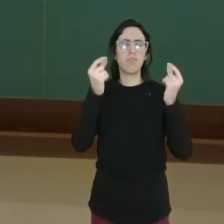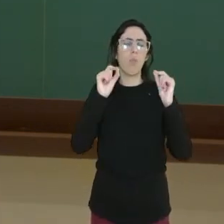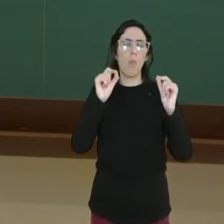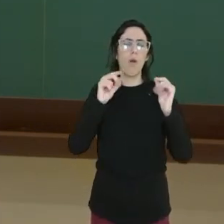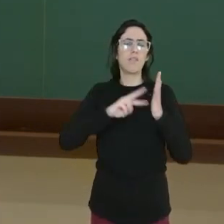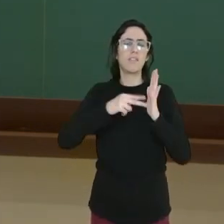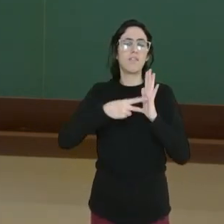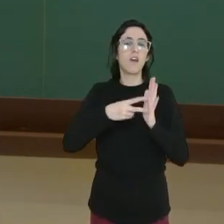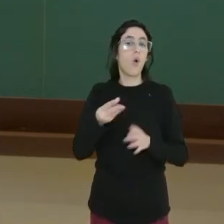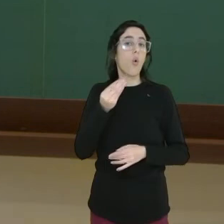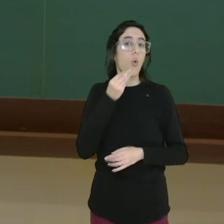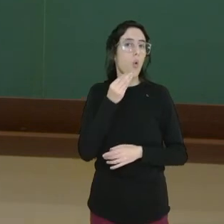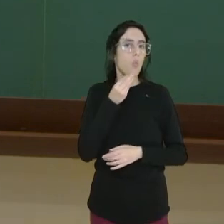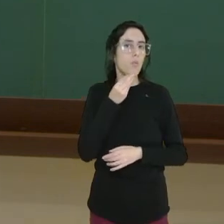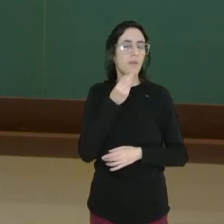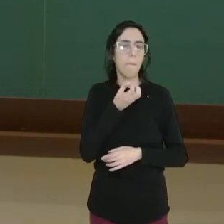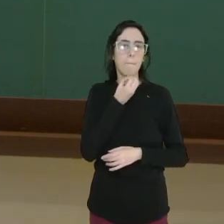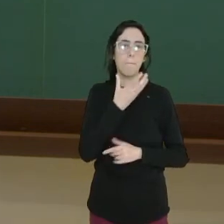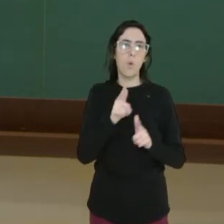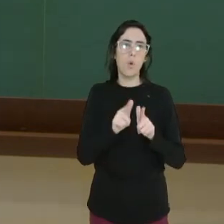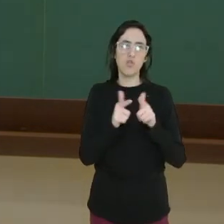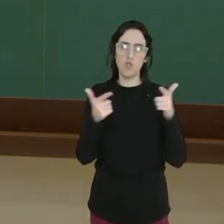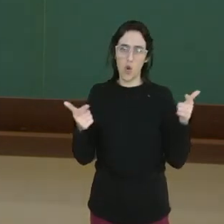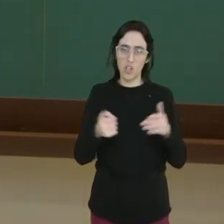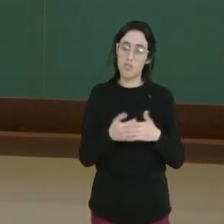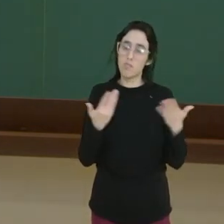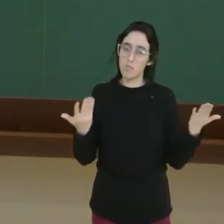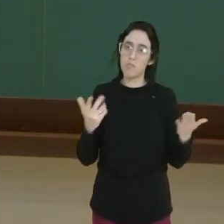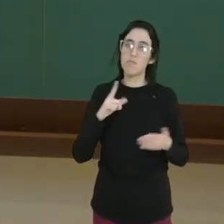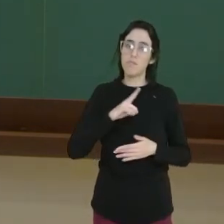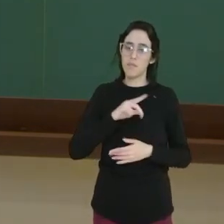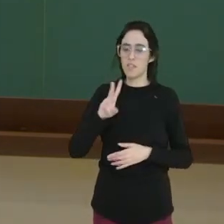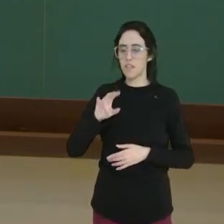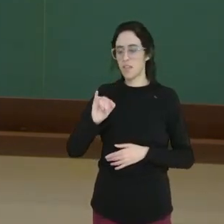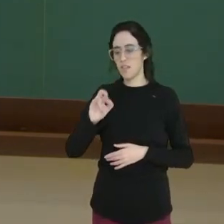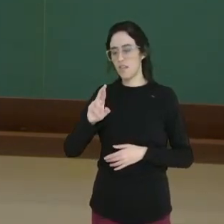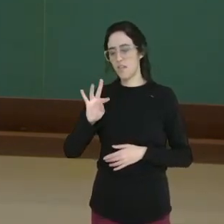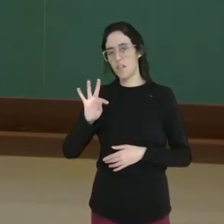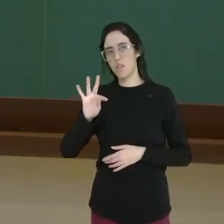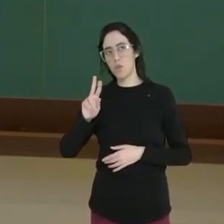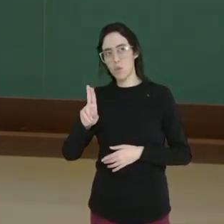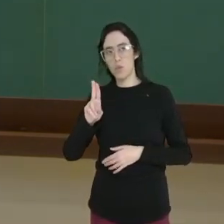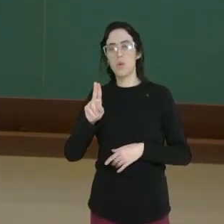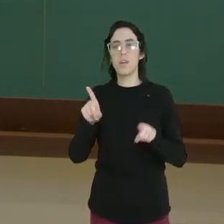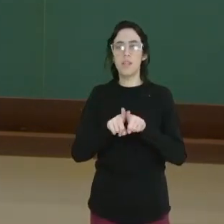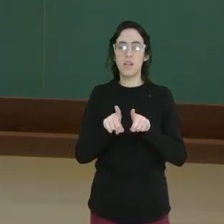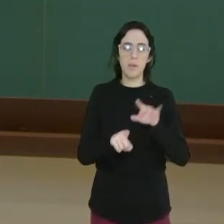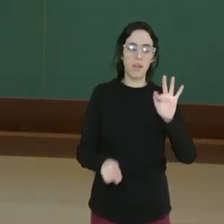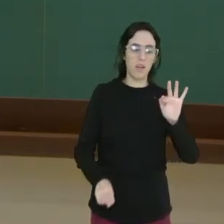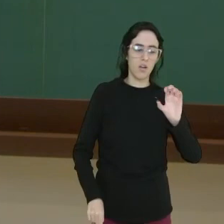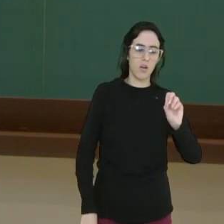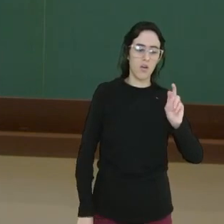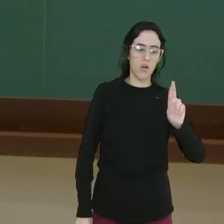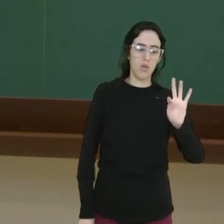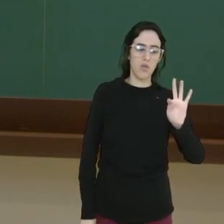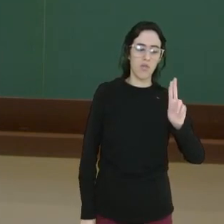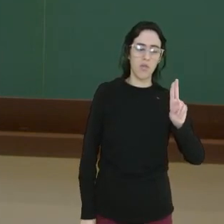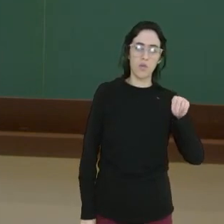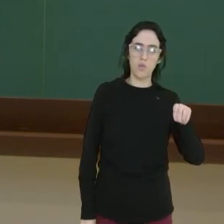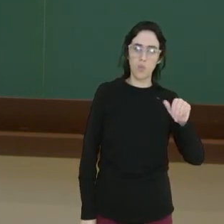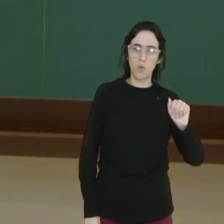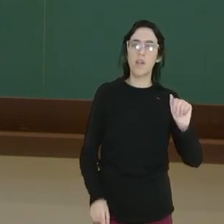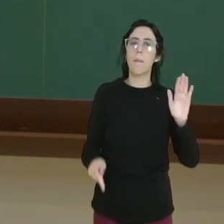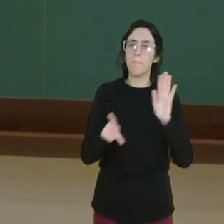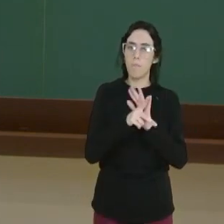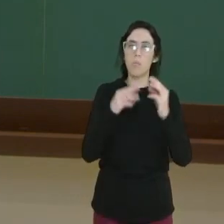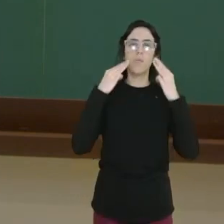oportunidade e boa sorte. Então, esses dois conceitos, virtude e fortuna, compõem a teoria de Nicolau